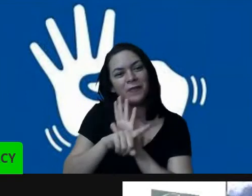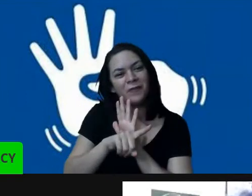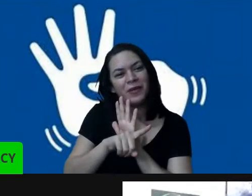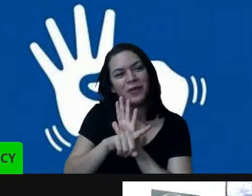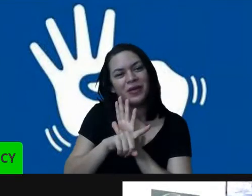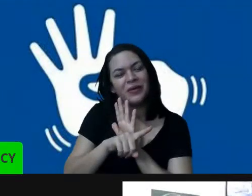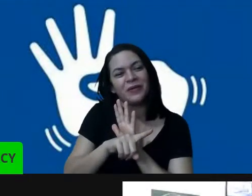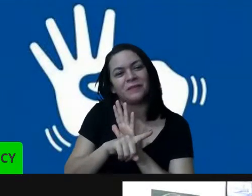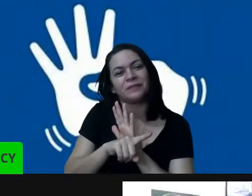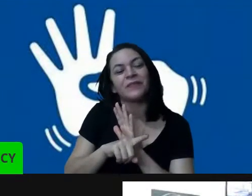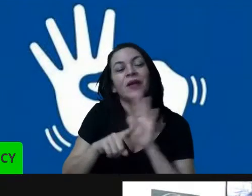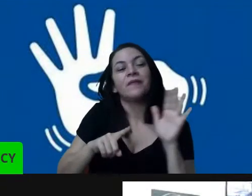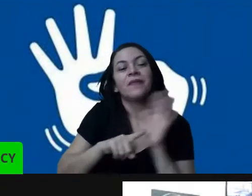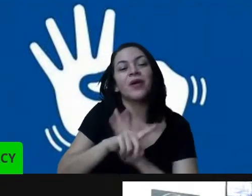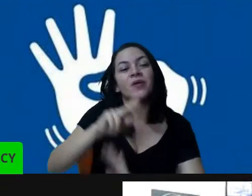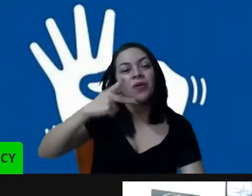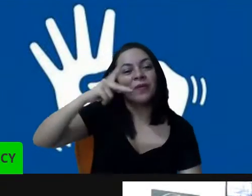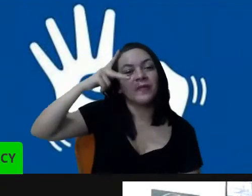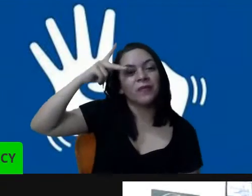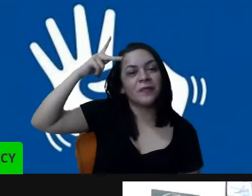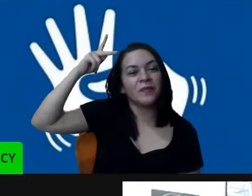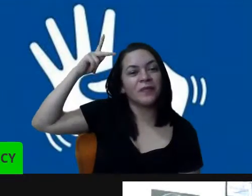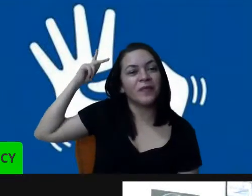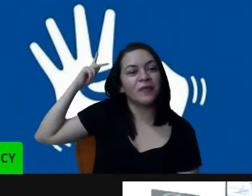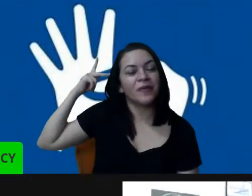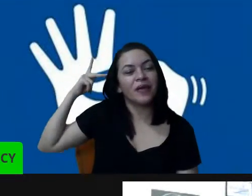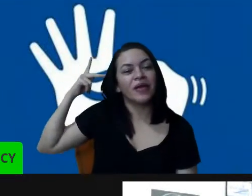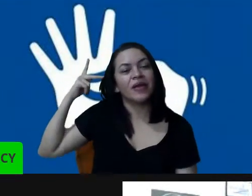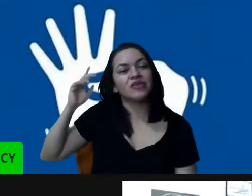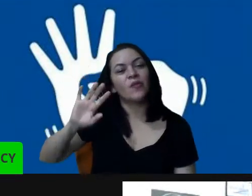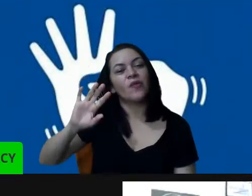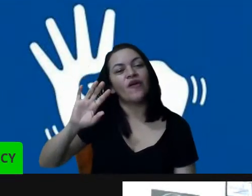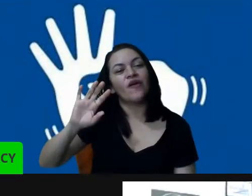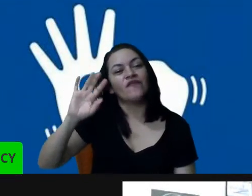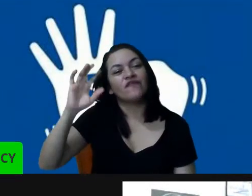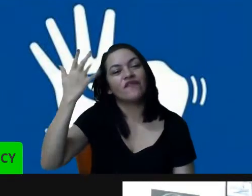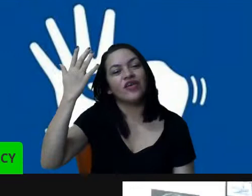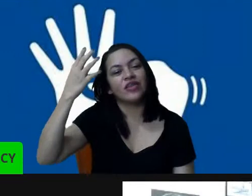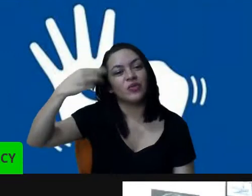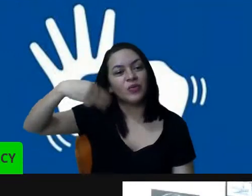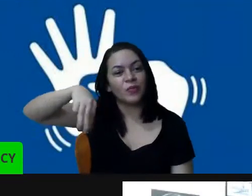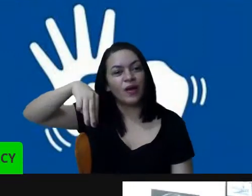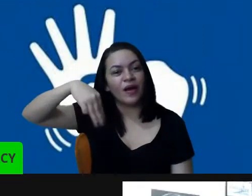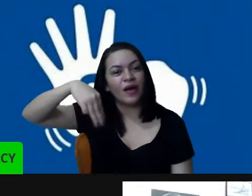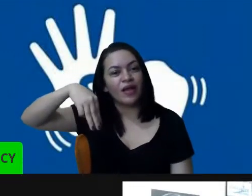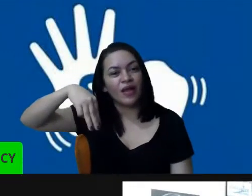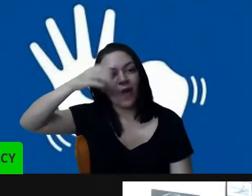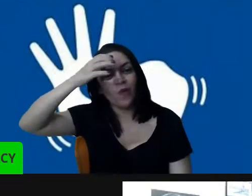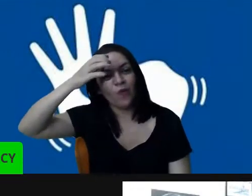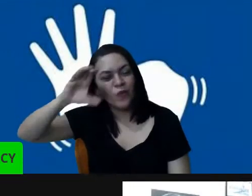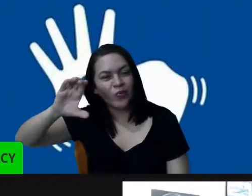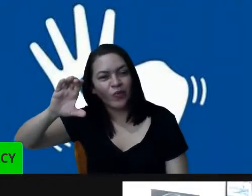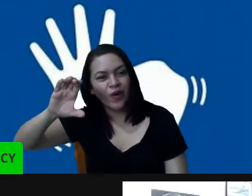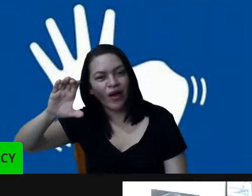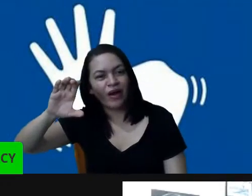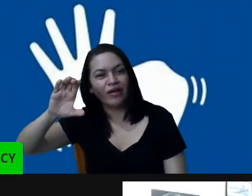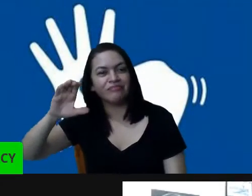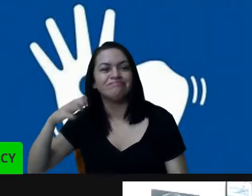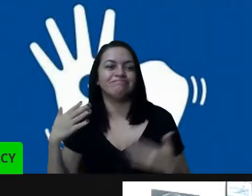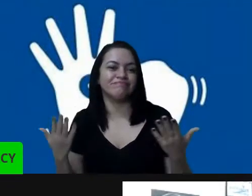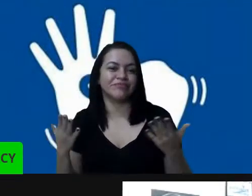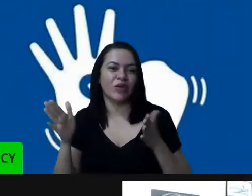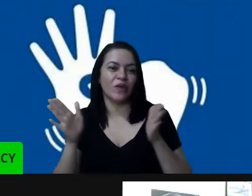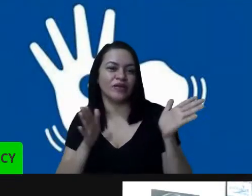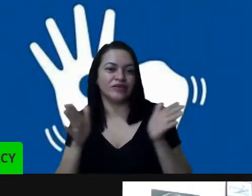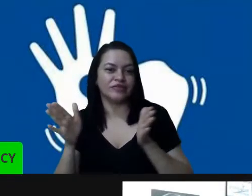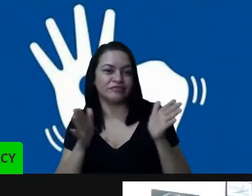Pergunta aí para a Pajama sobre os eventos do Maranhão, eventos culturais do Maranhão, que nota tem acessibilidade, diversos eventos no